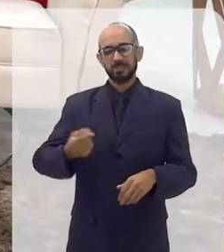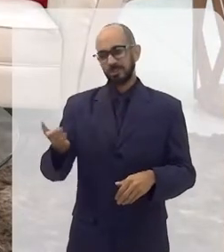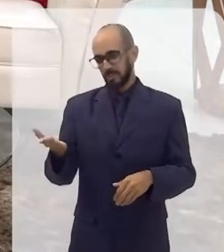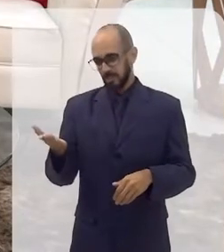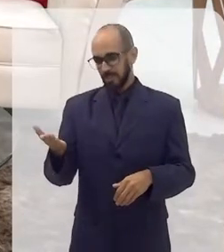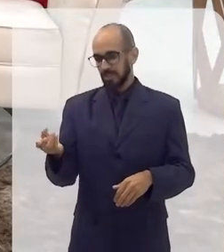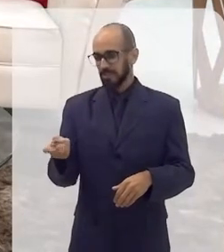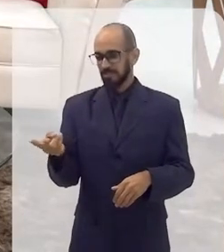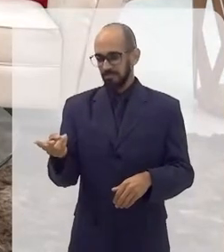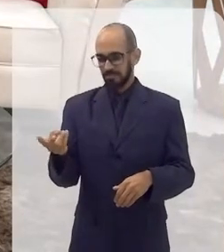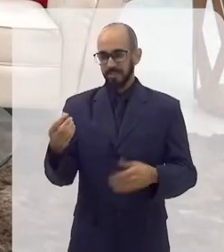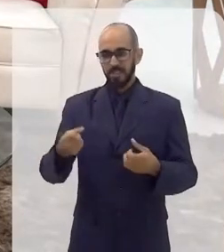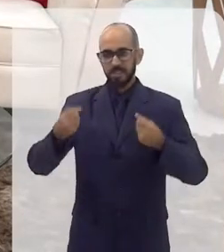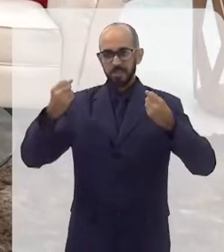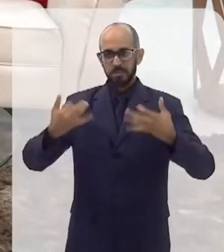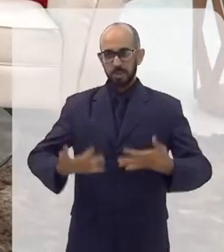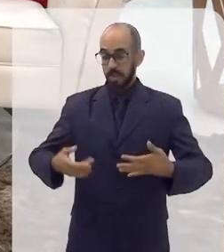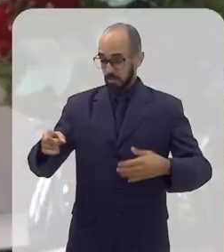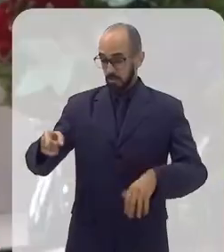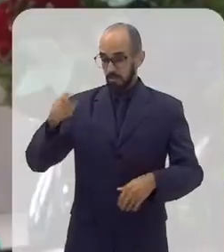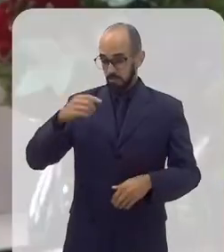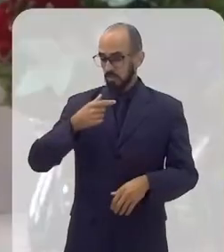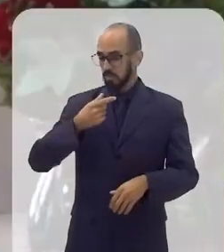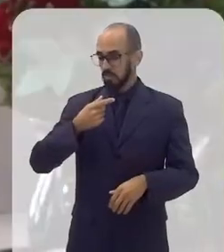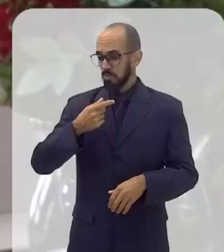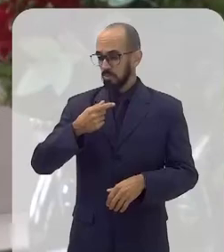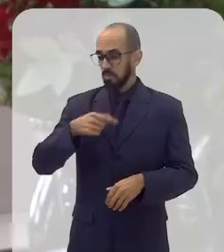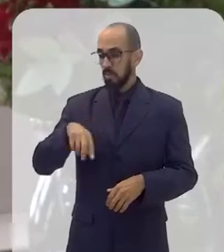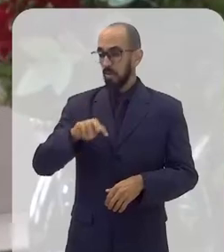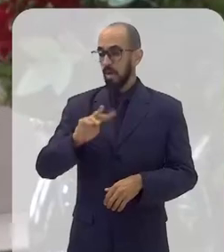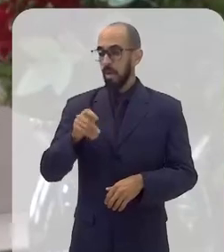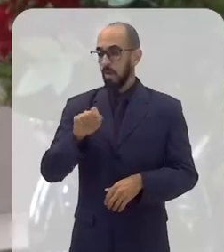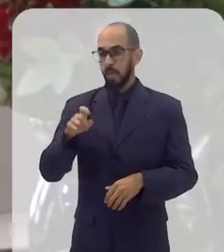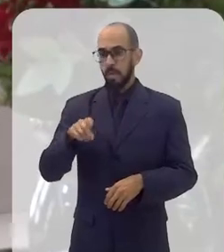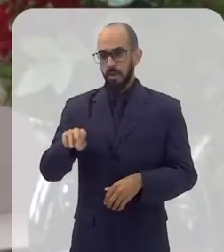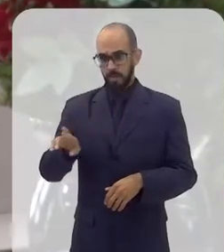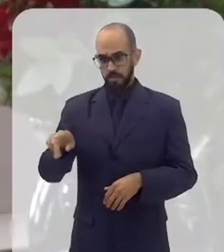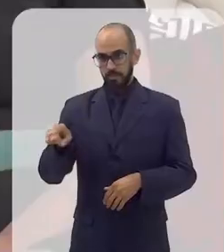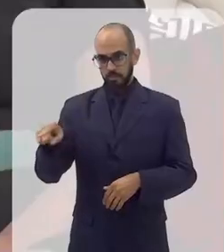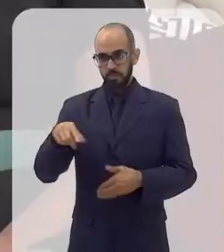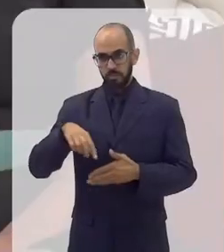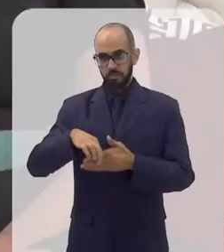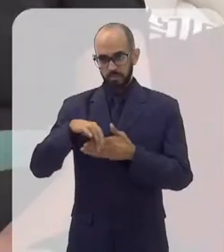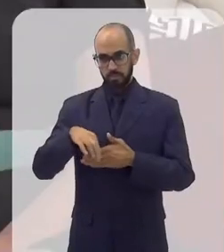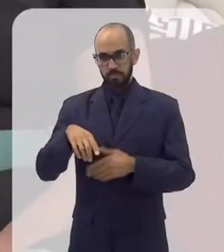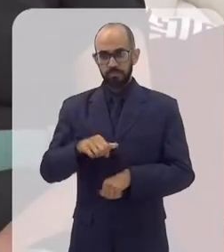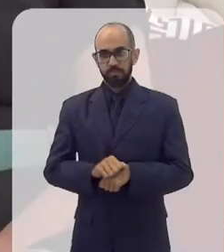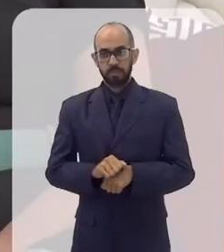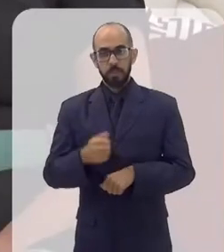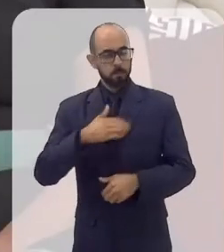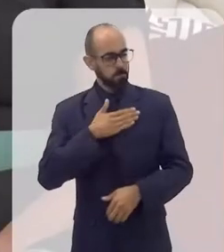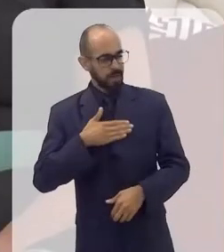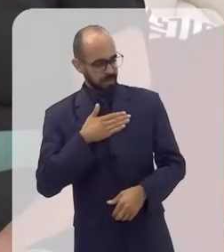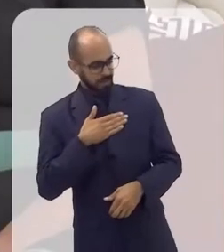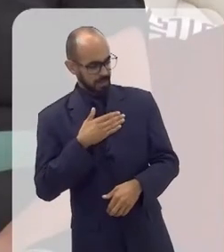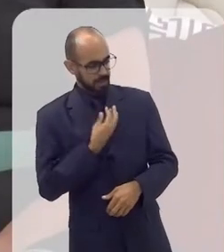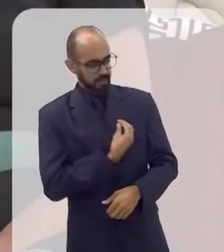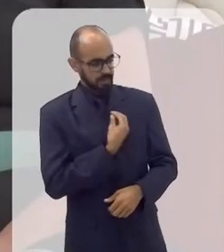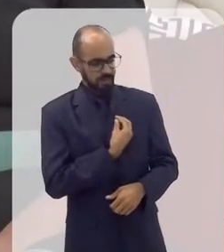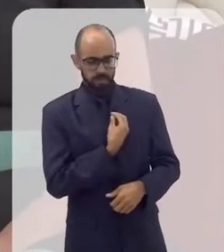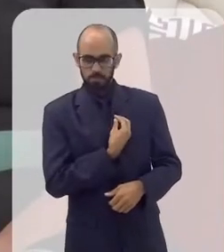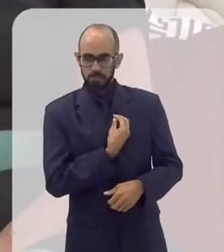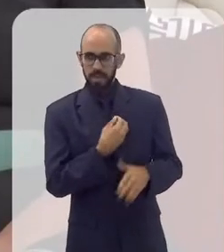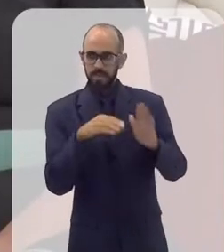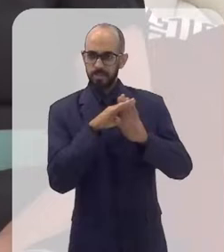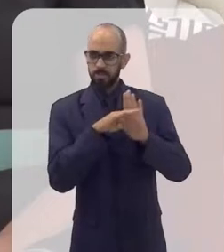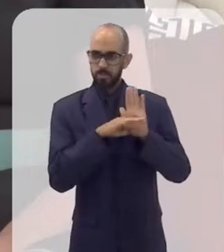falasse, em primeiro lugar, qual é a sua função dentro da igreja. Prazer enorme poder participar do programa